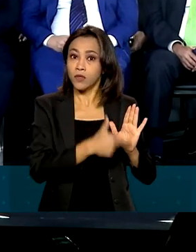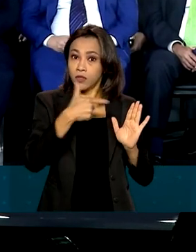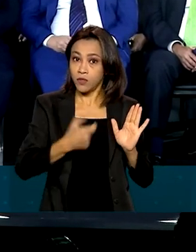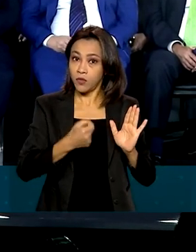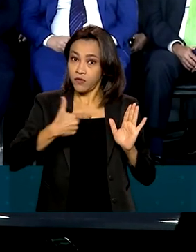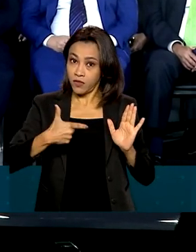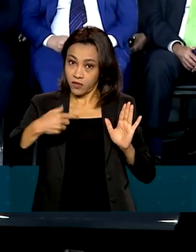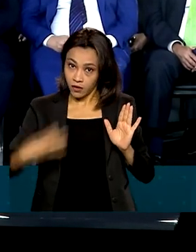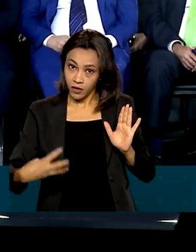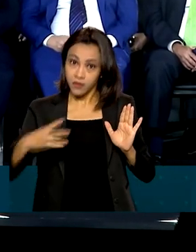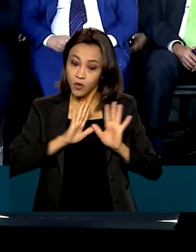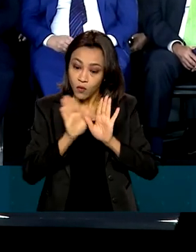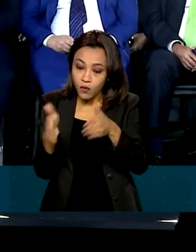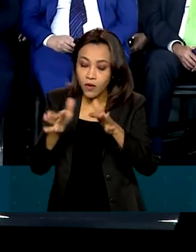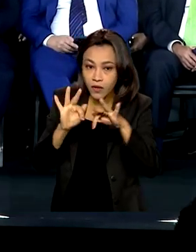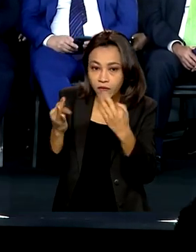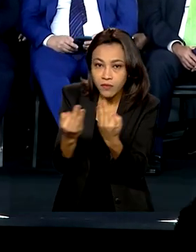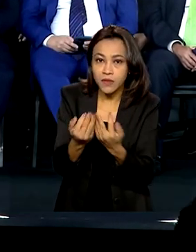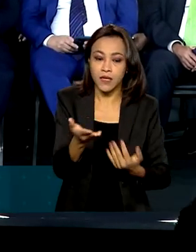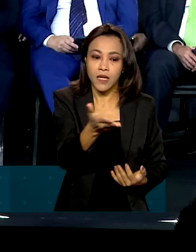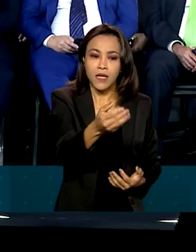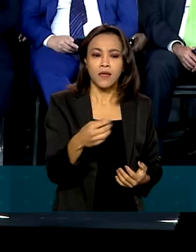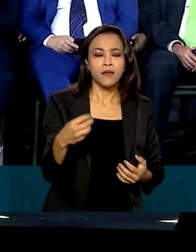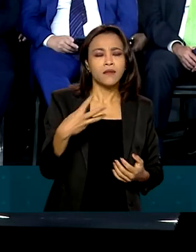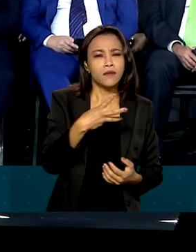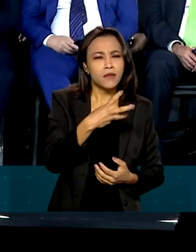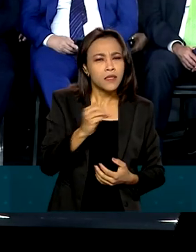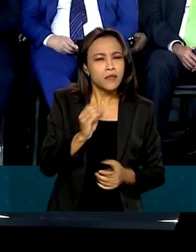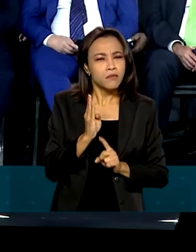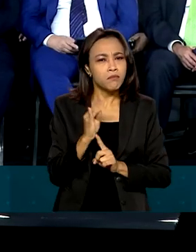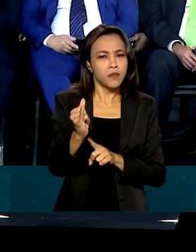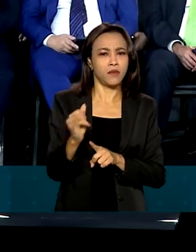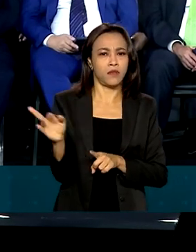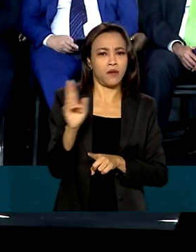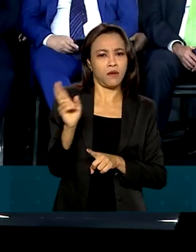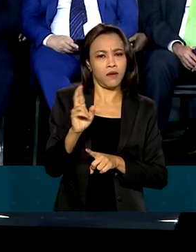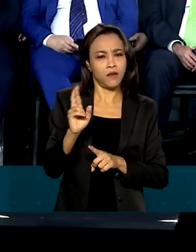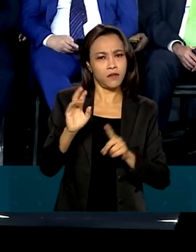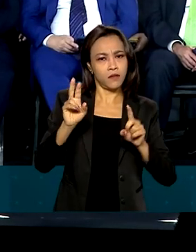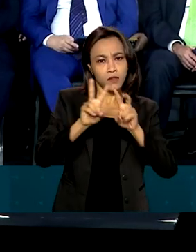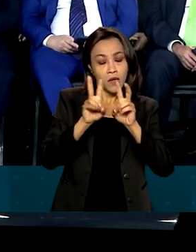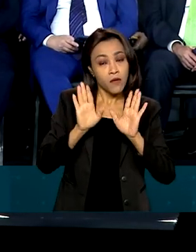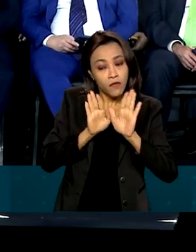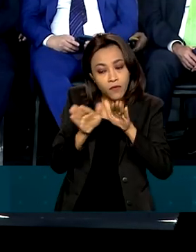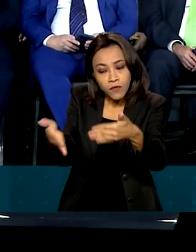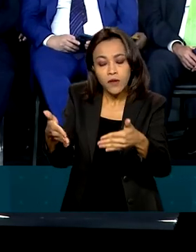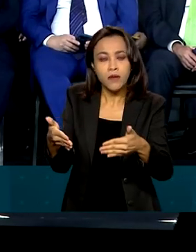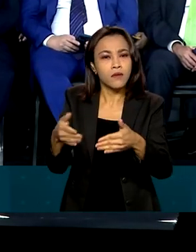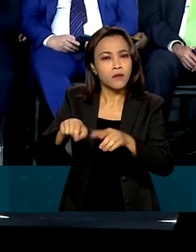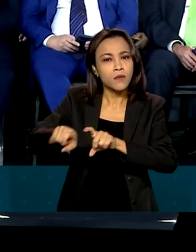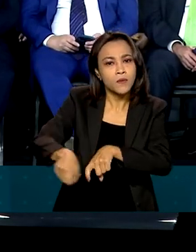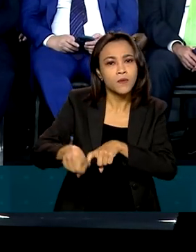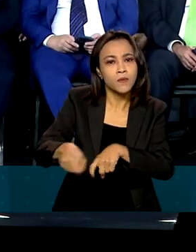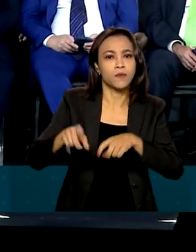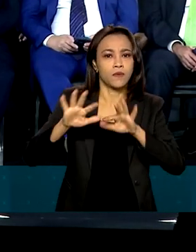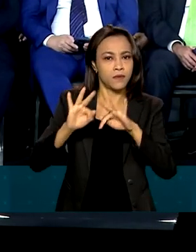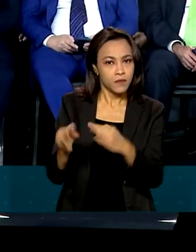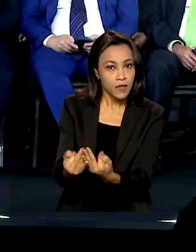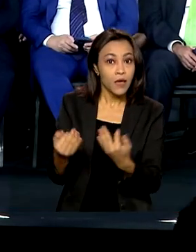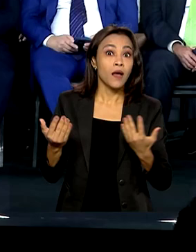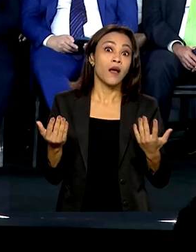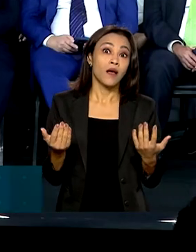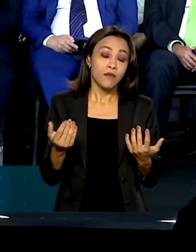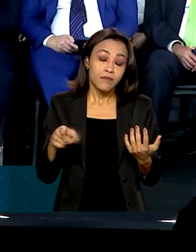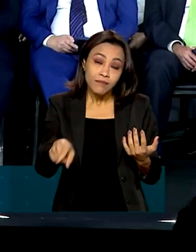familiar. 341 bilhões de reais, direcionado principalmente à agricultura familiar, direcionado principalmente à